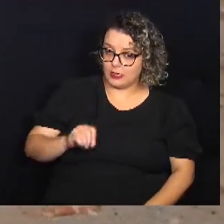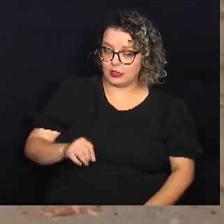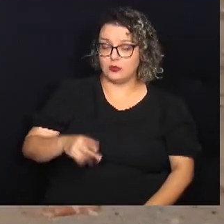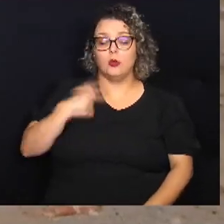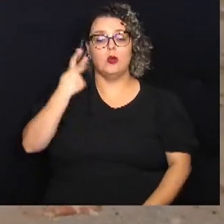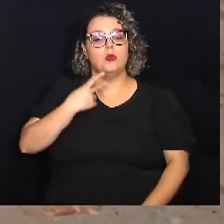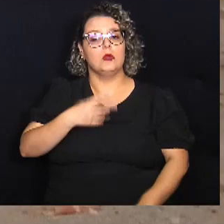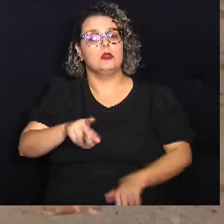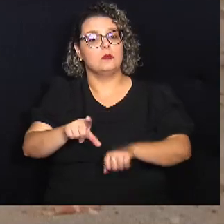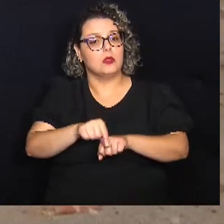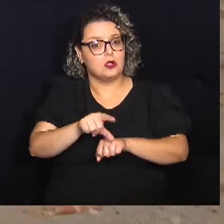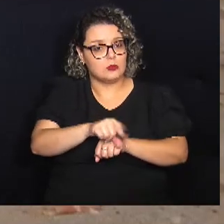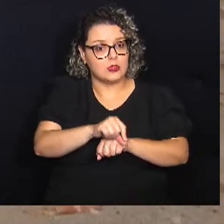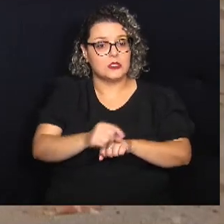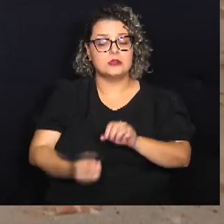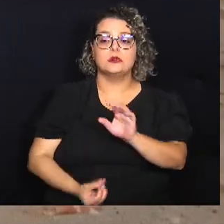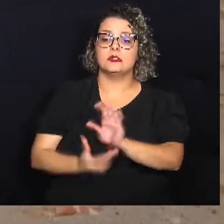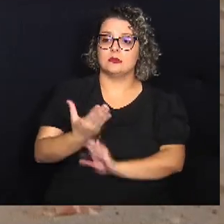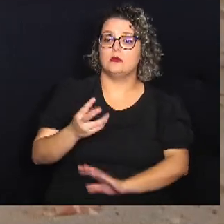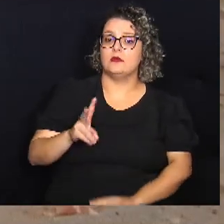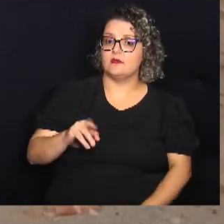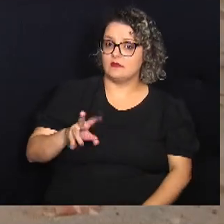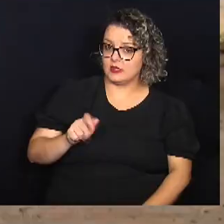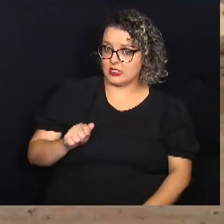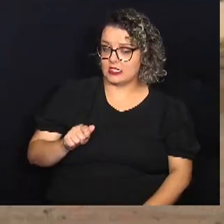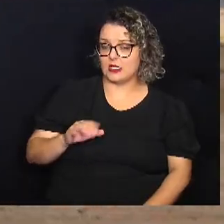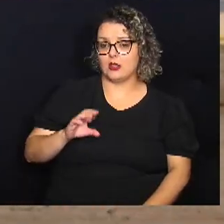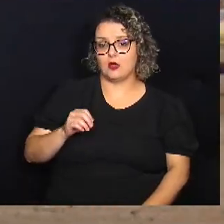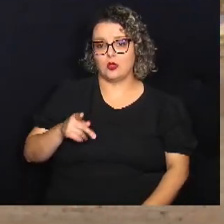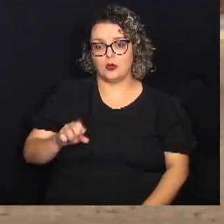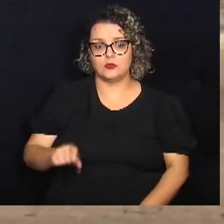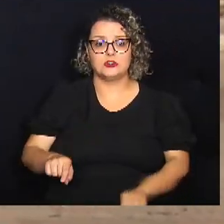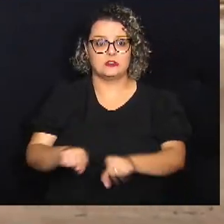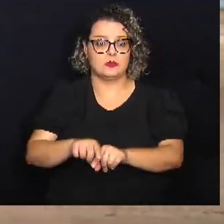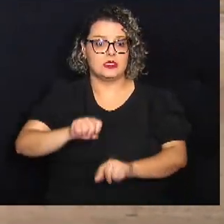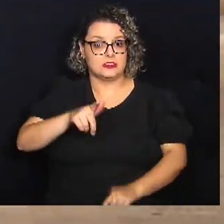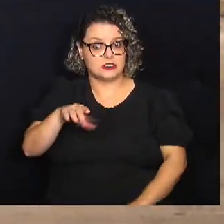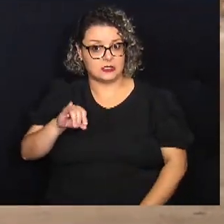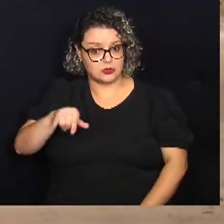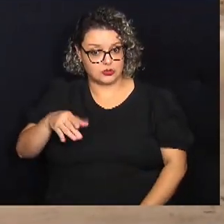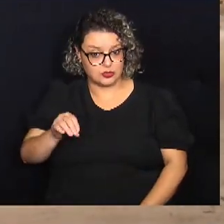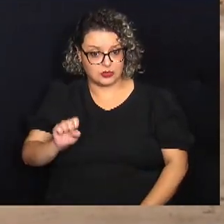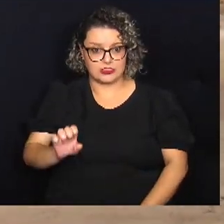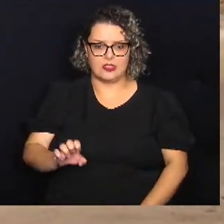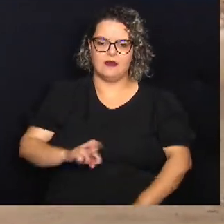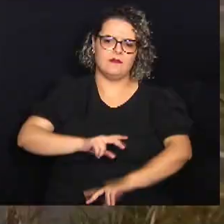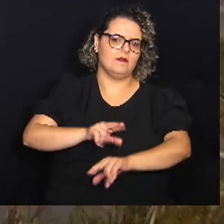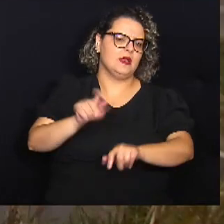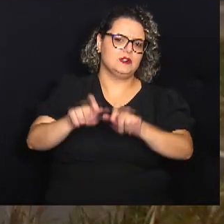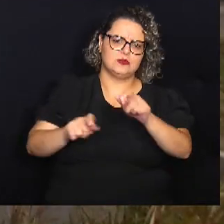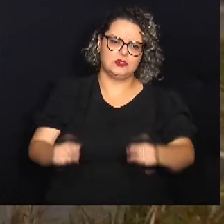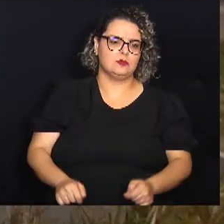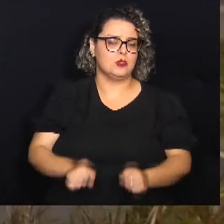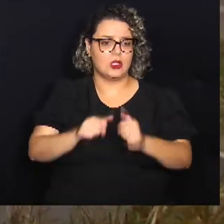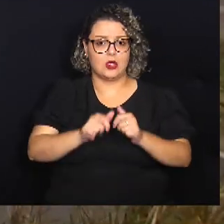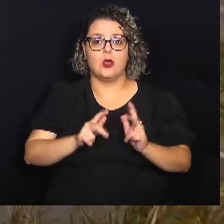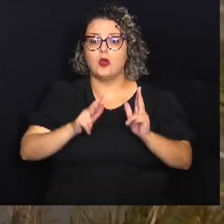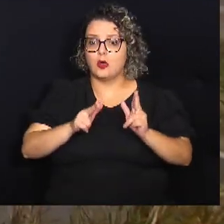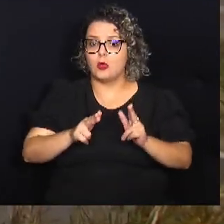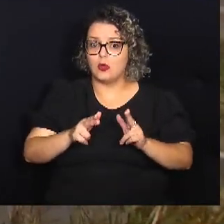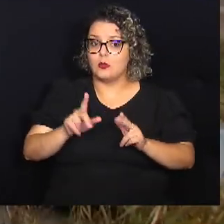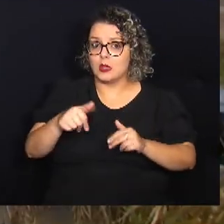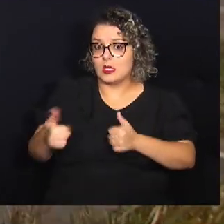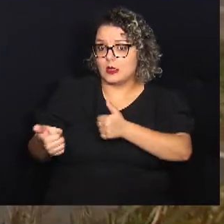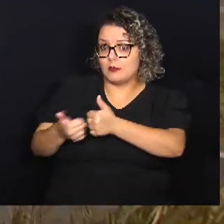se instalados os distritos de Viracopos e do São José, milhares de pessoas serão beneficiadas, como a que é vizinha